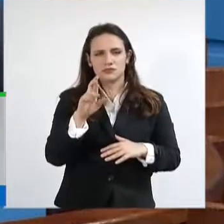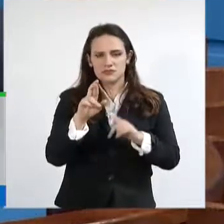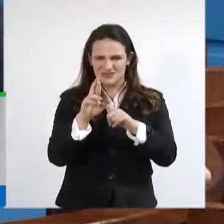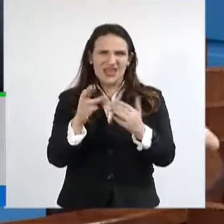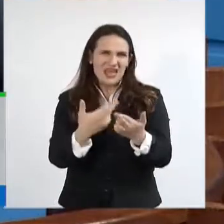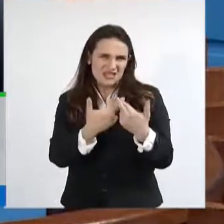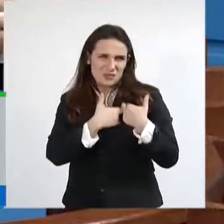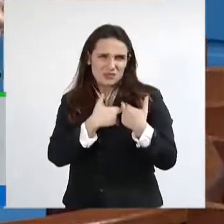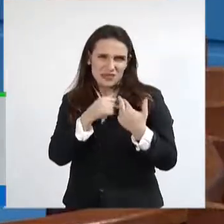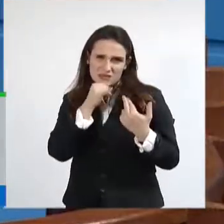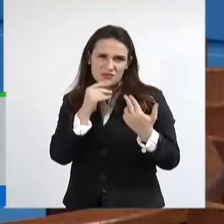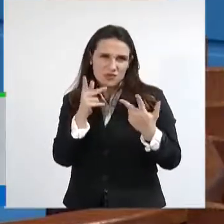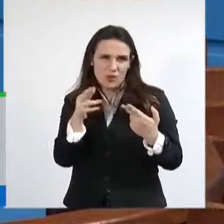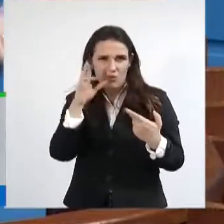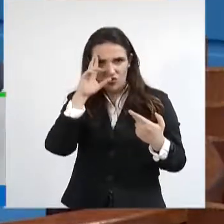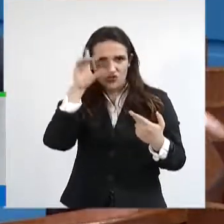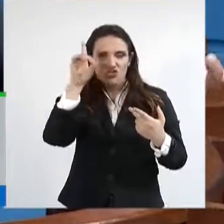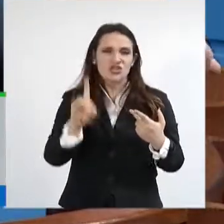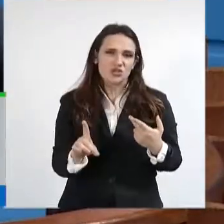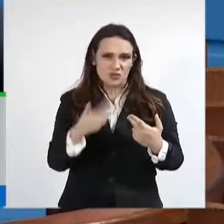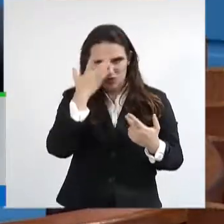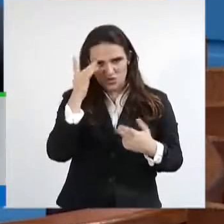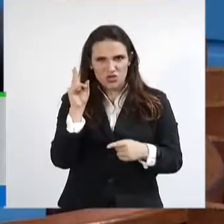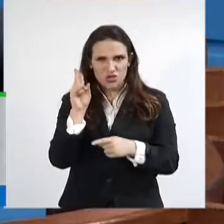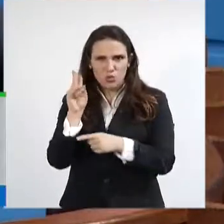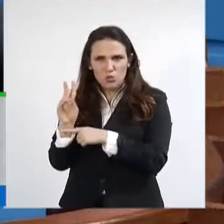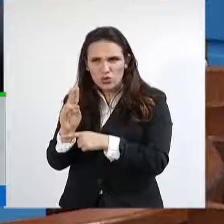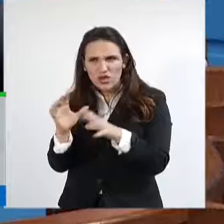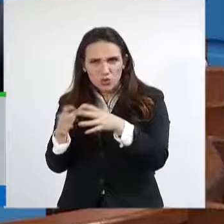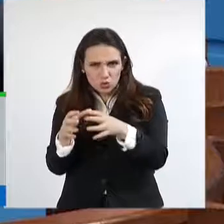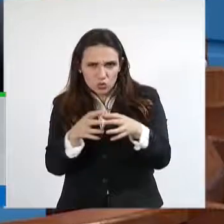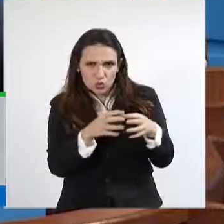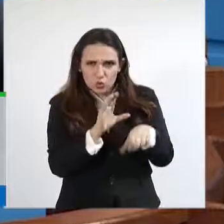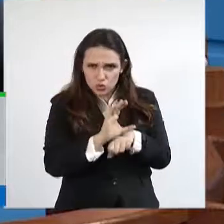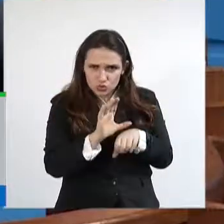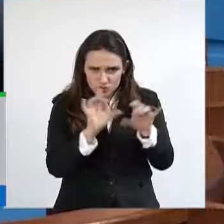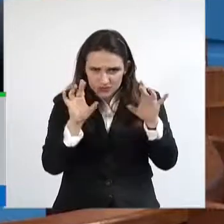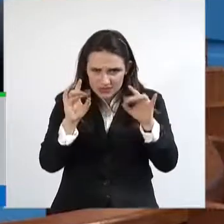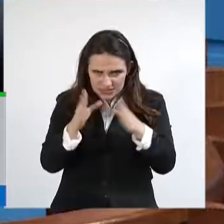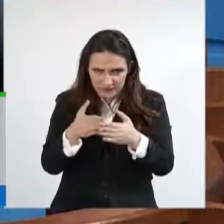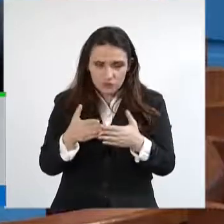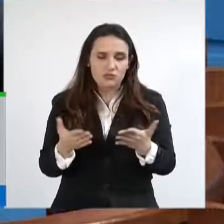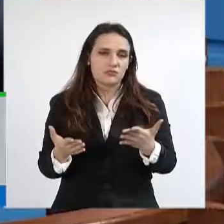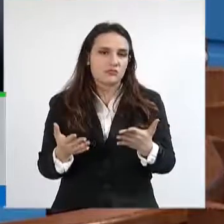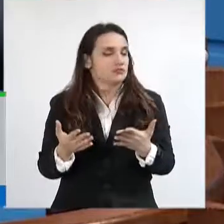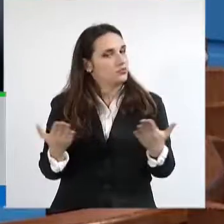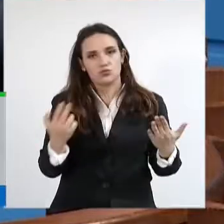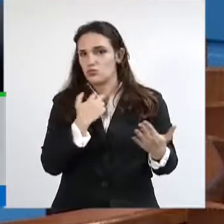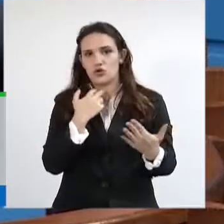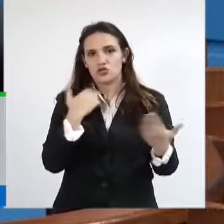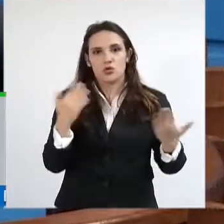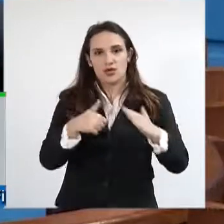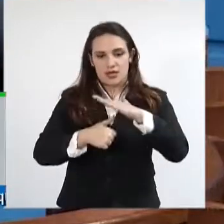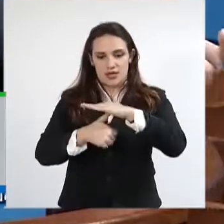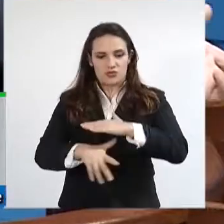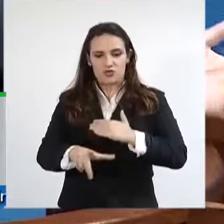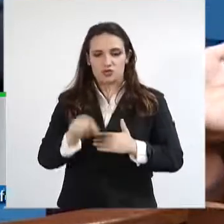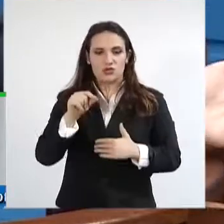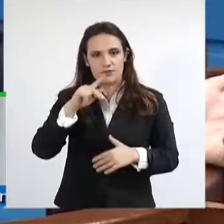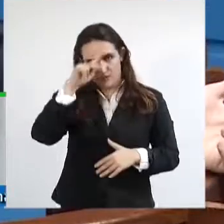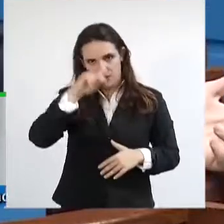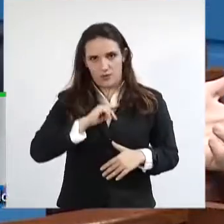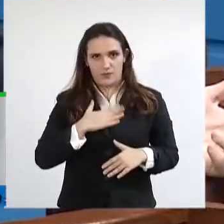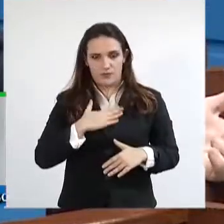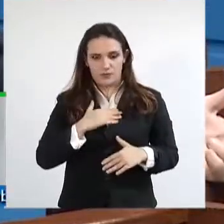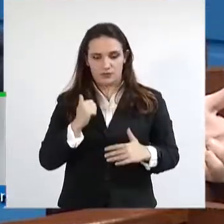Os diretores das faculdades, os dirigentes. Então, a que ponto que nós estamos